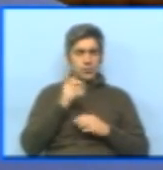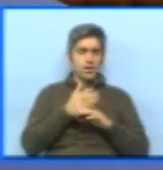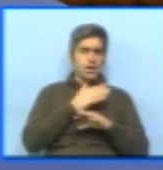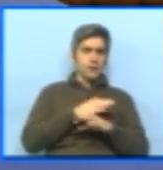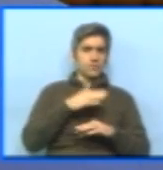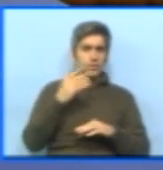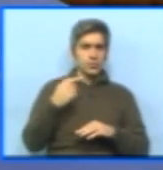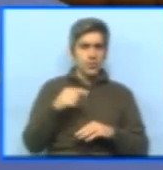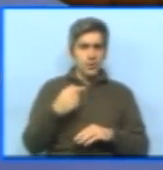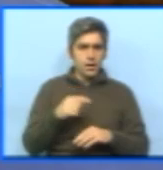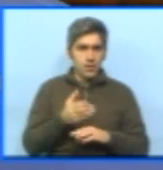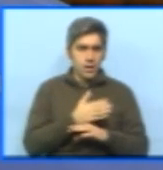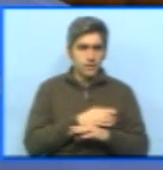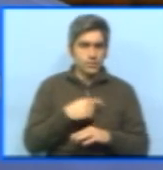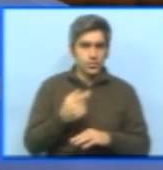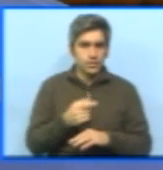da romaria,